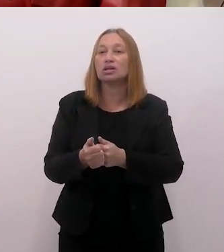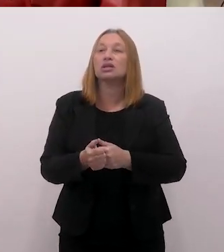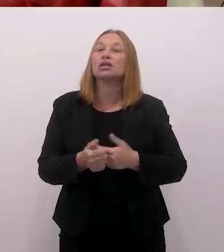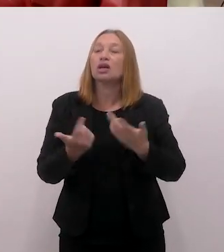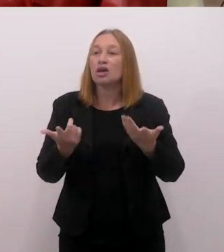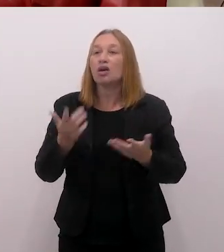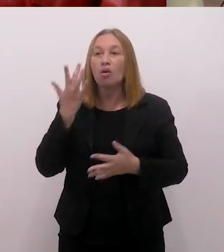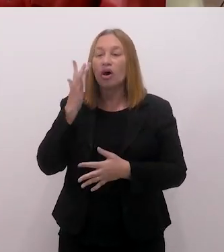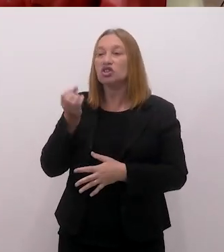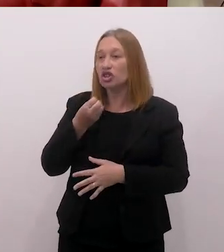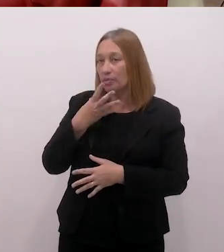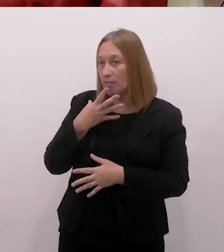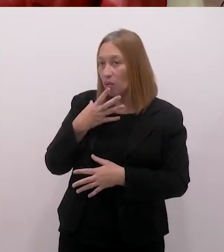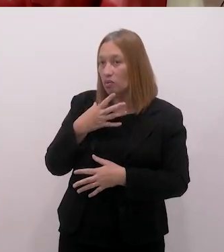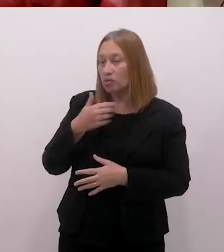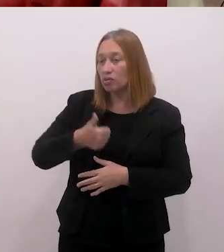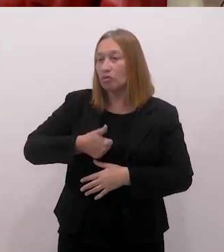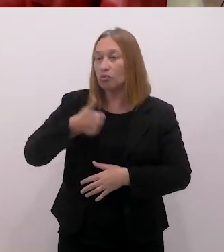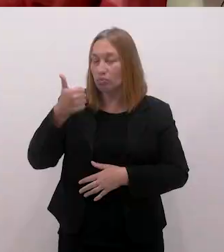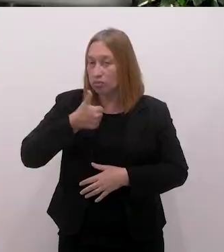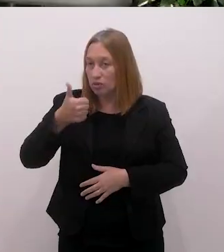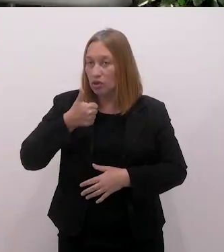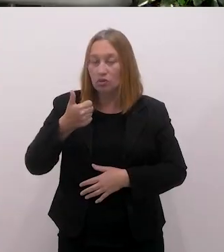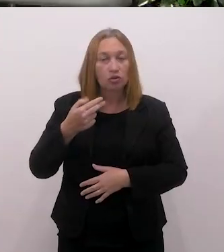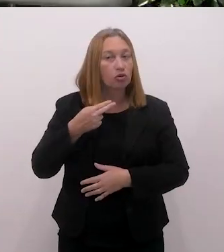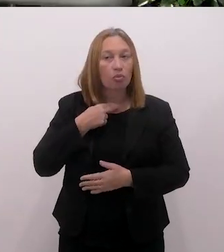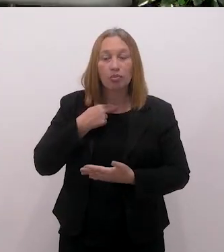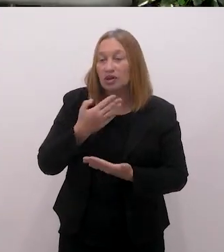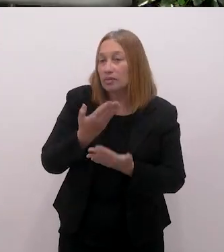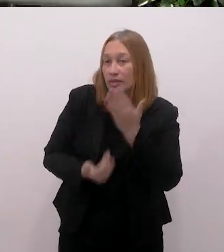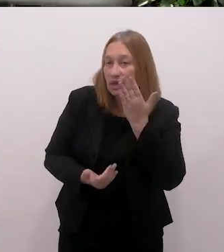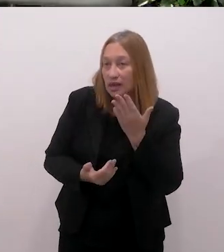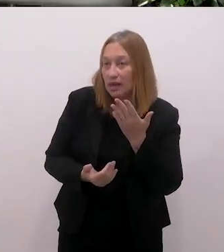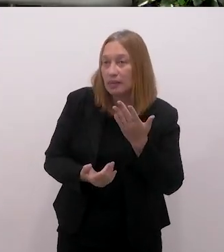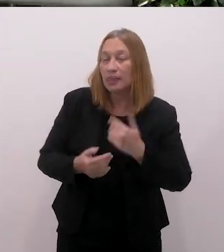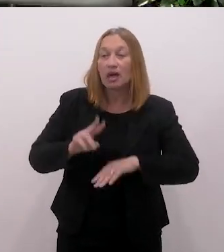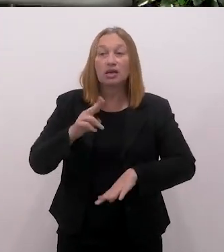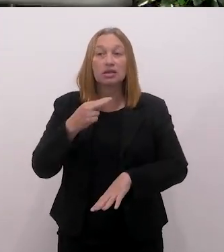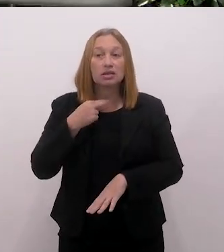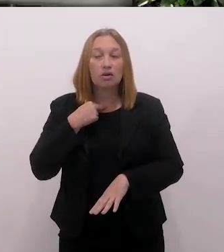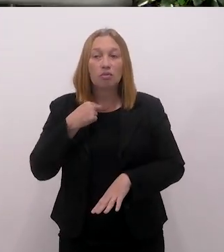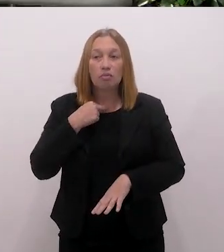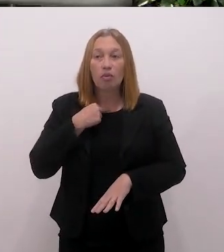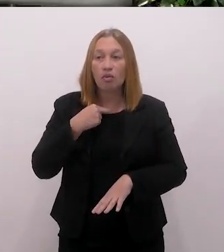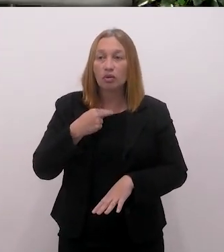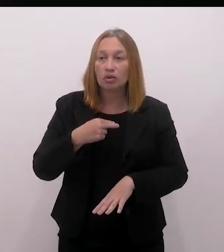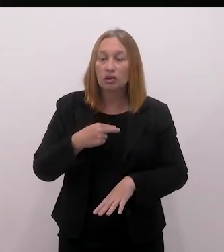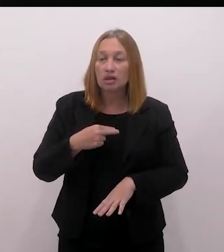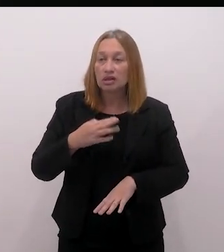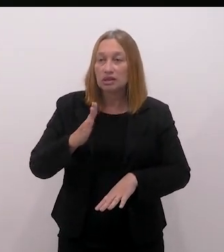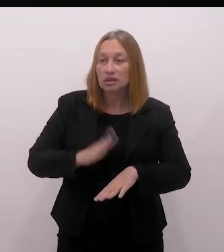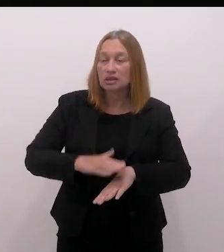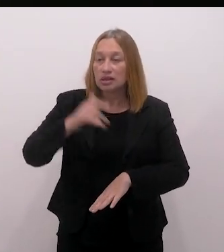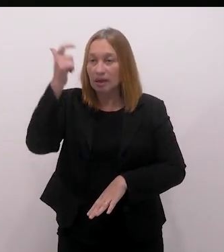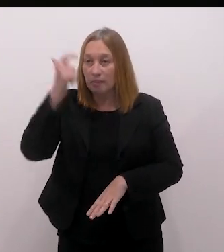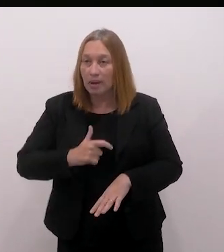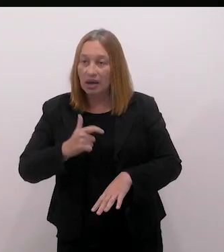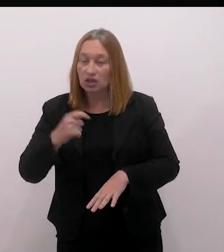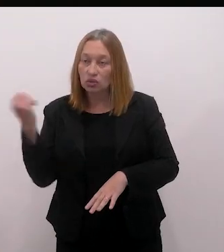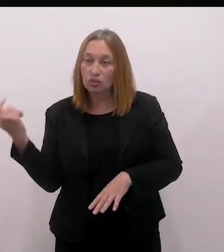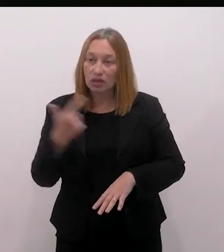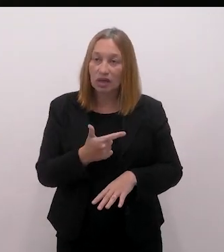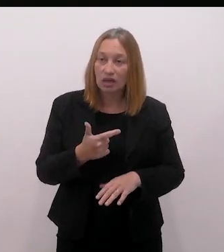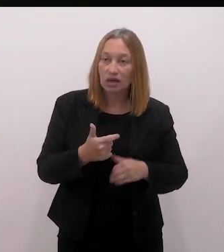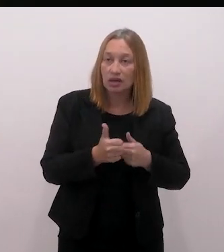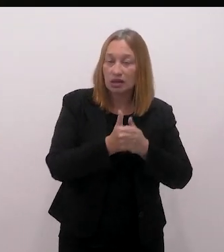não tem como... Eu acho que é um ponto muito positivo, a gente só não pode se perder nessa história. Sim, é o meu ponto de vista. Assim, você não pode valer mais pelo seu número de